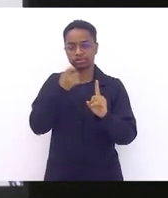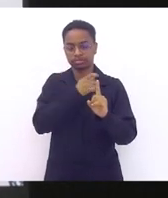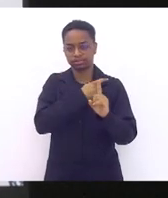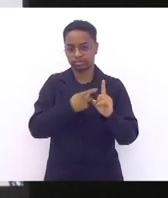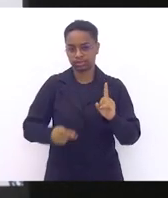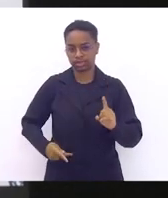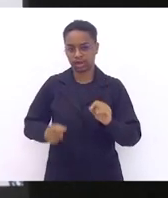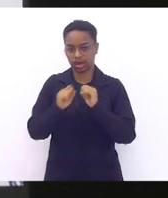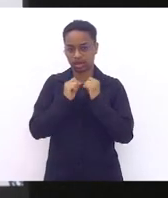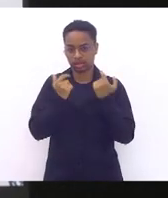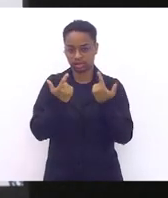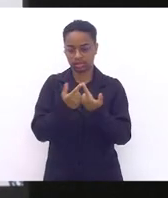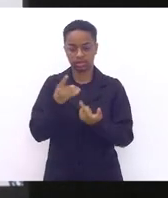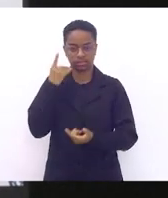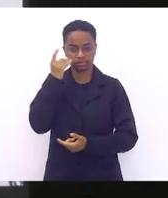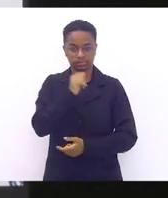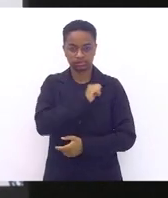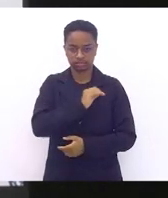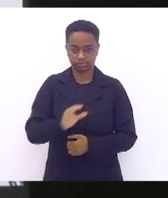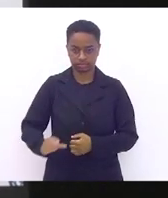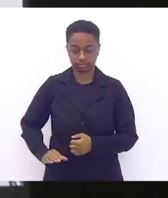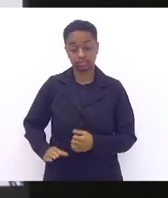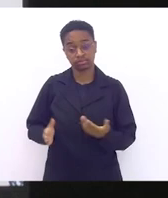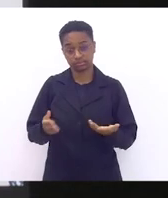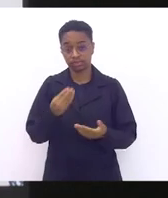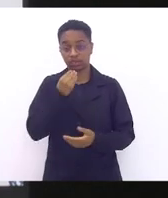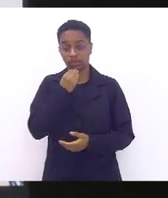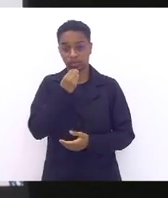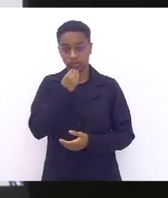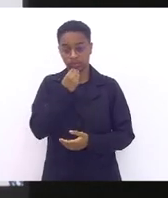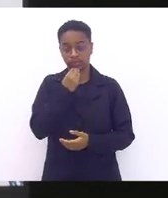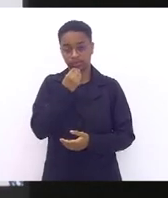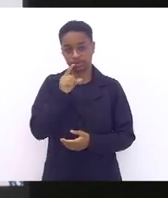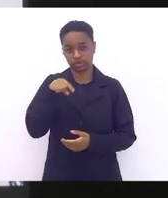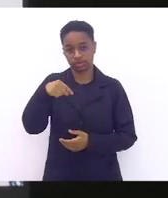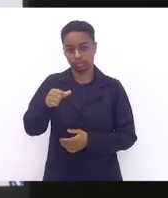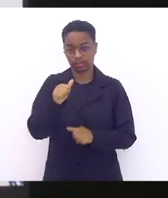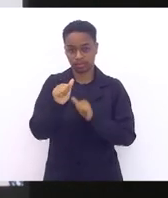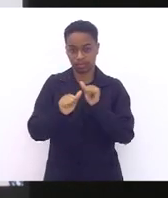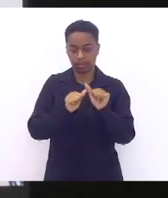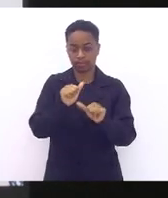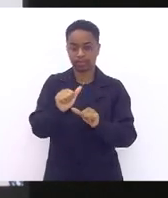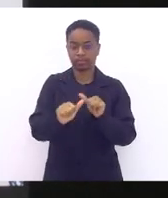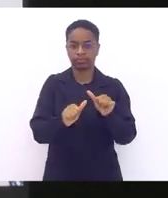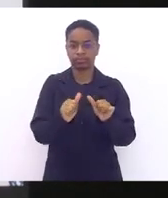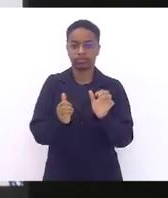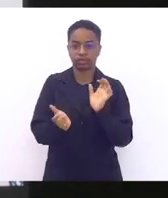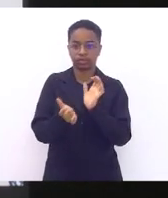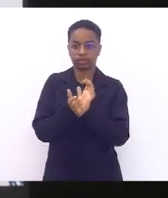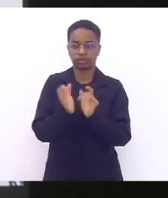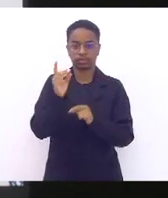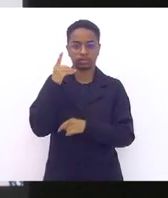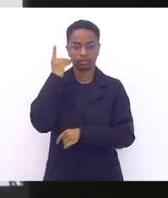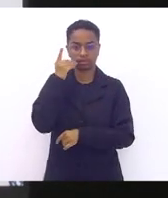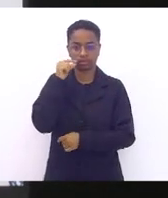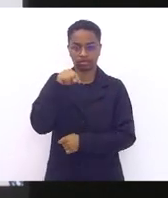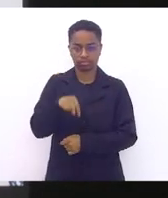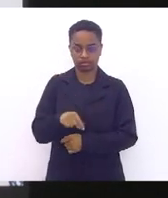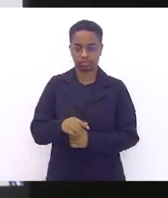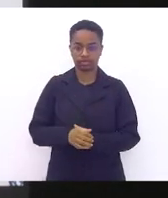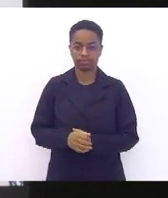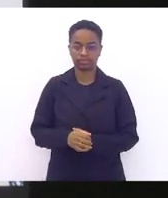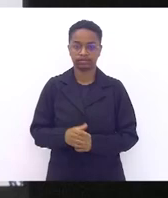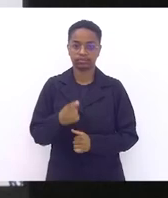o deputado André Siciliano, né? Obviamente com a chancela do Corpo de Deputados do Estado, né?